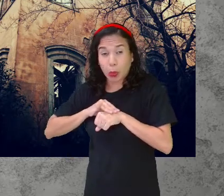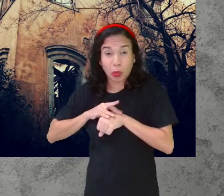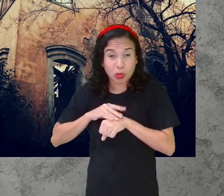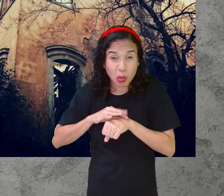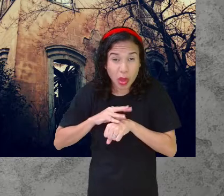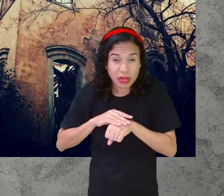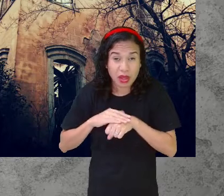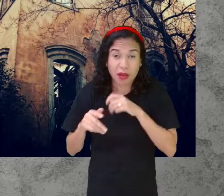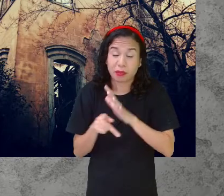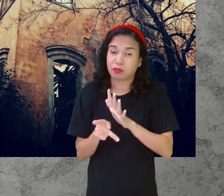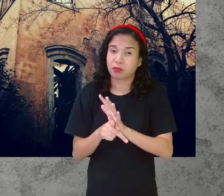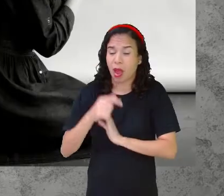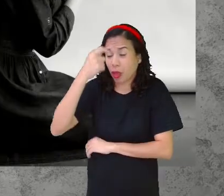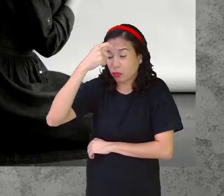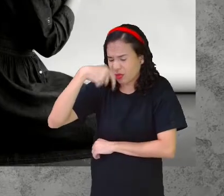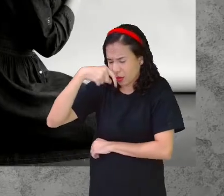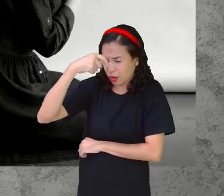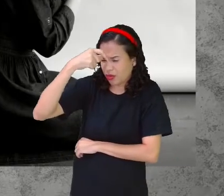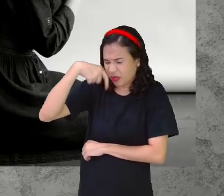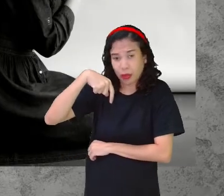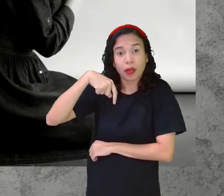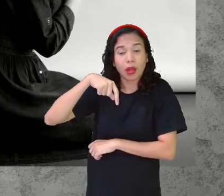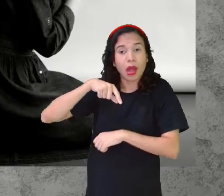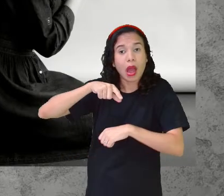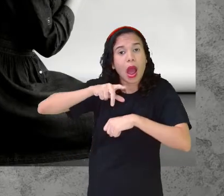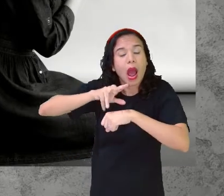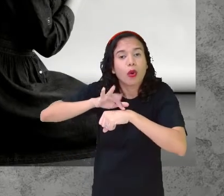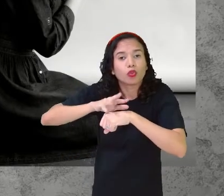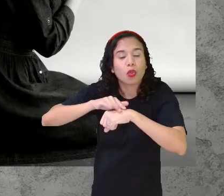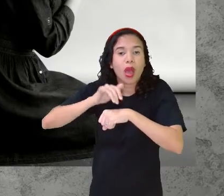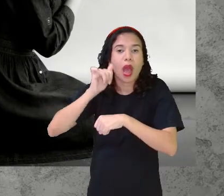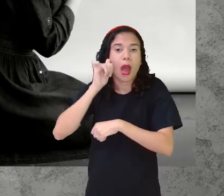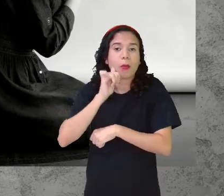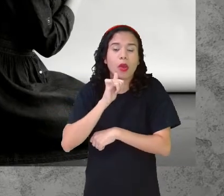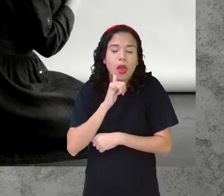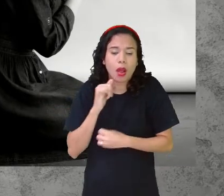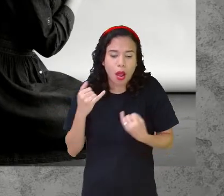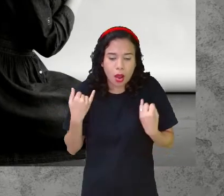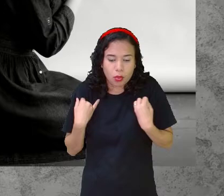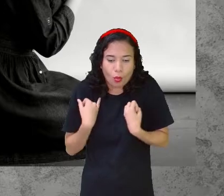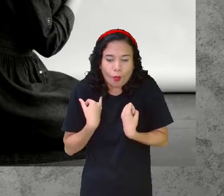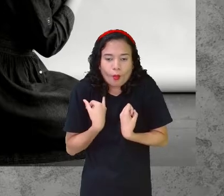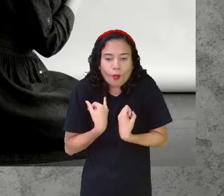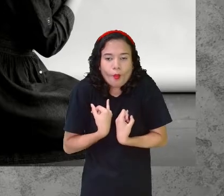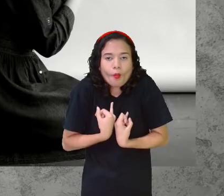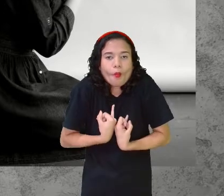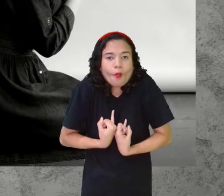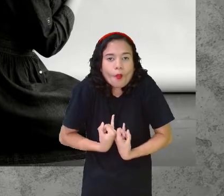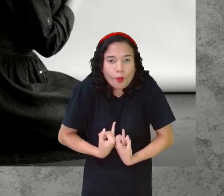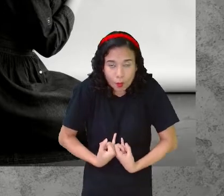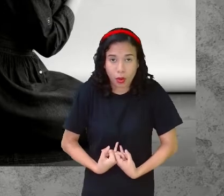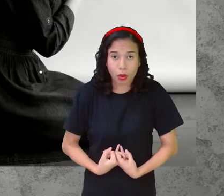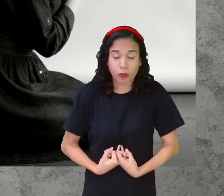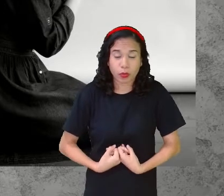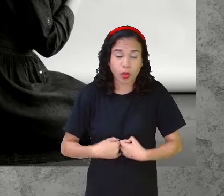uma influenza. E essa doença fez com que ela emagrecesse muito. O